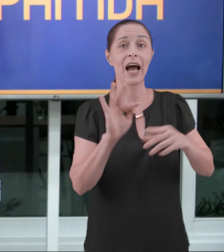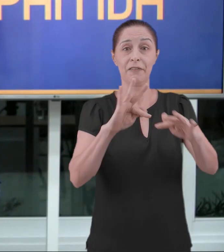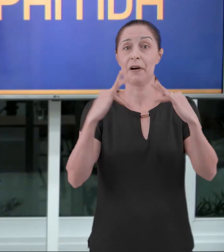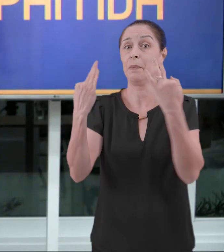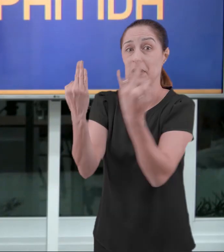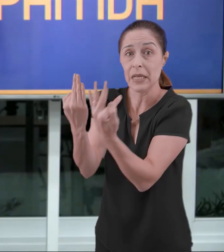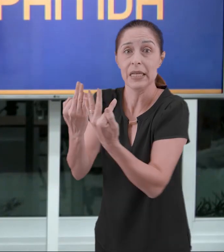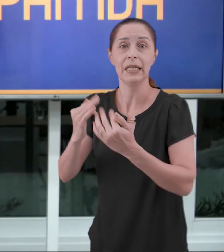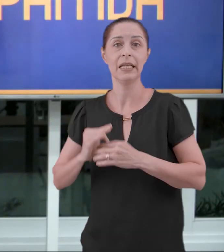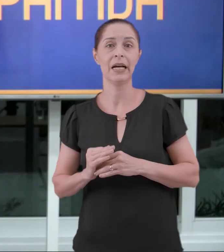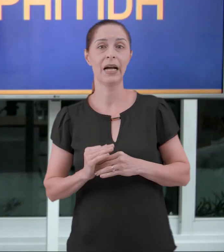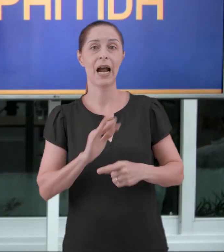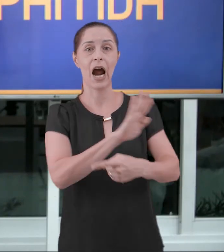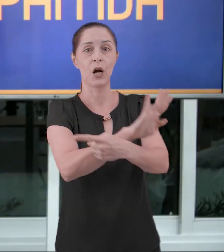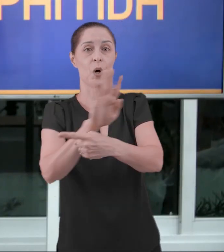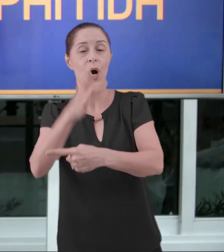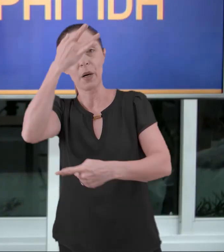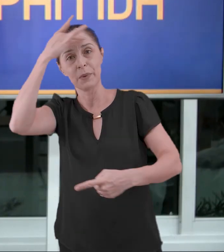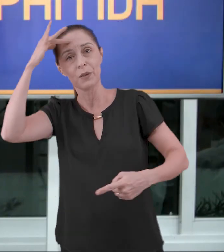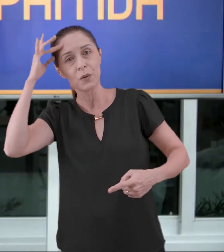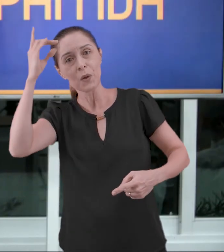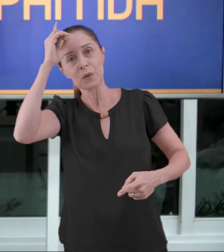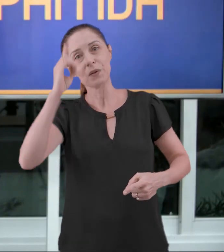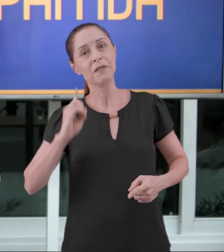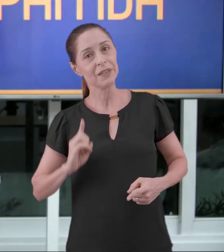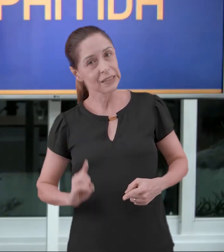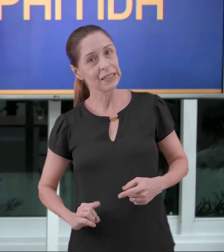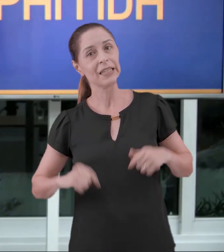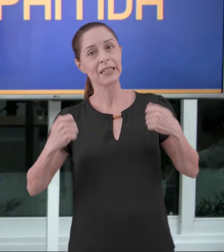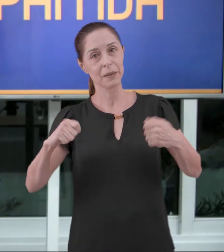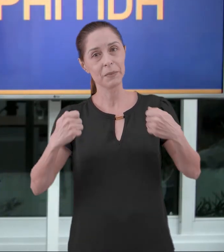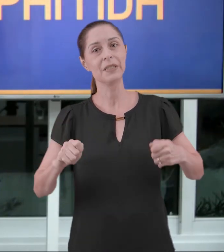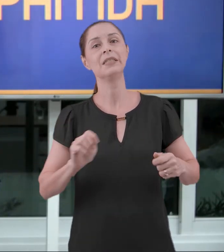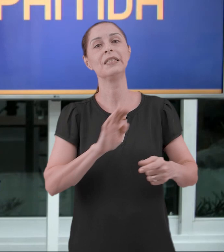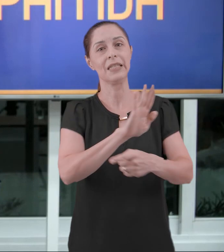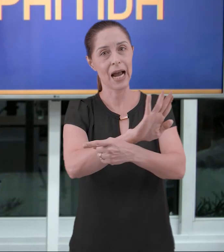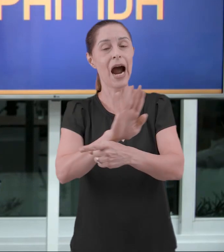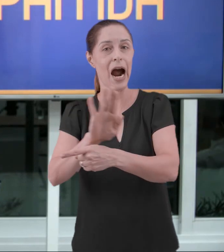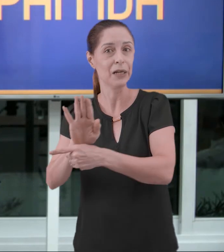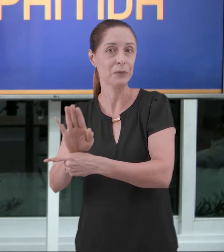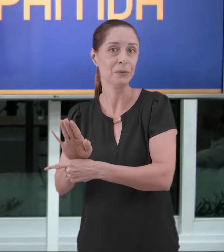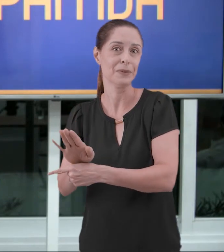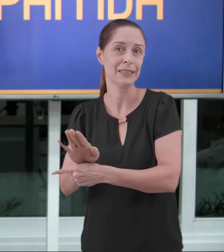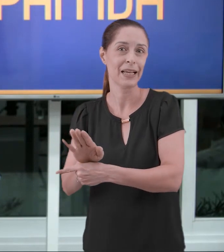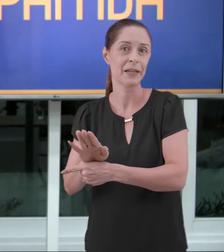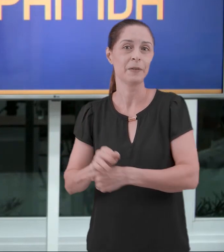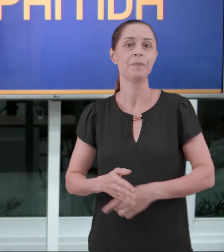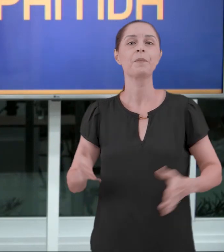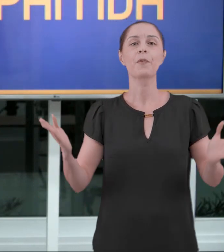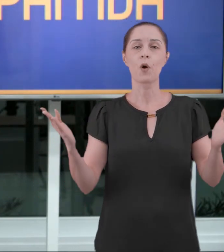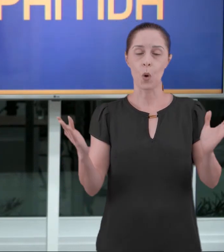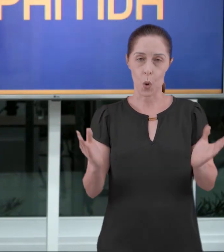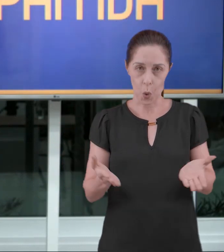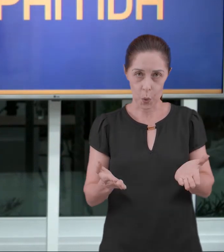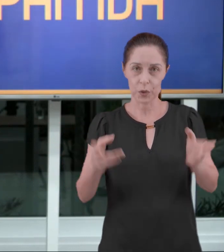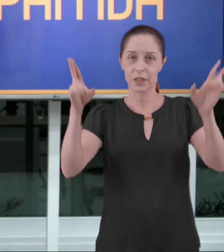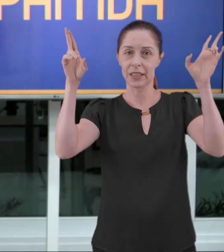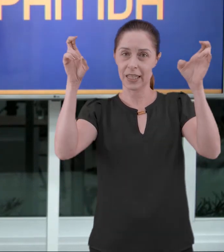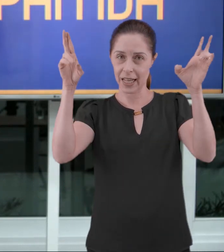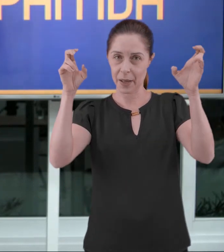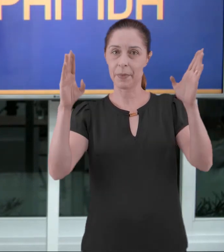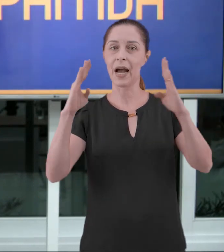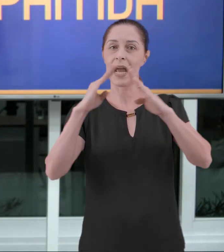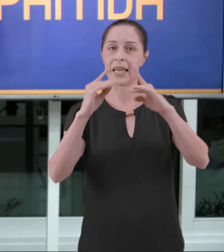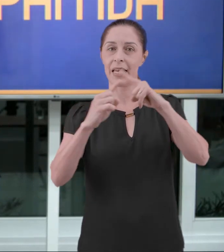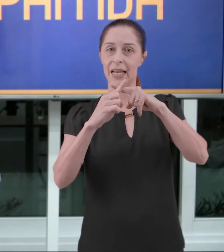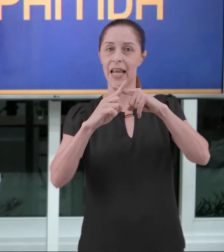informações. Então aproveita essa conferência que está começando hoje, vai até sábado, dia 24. Vou repetir aqui para você. Hoje o tema é Igreja